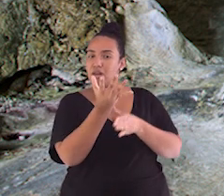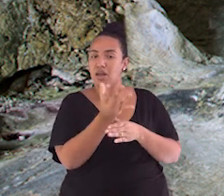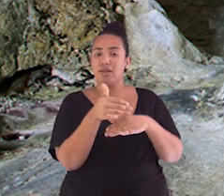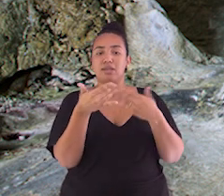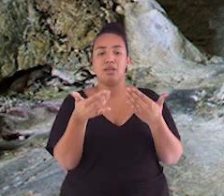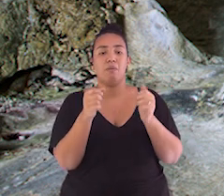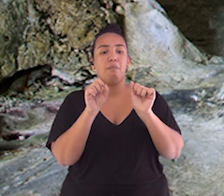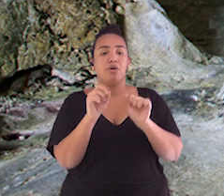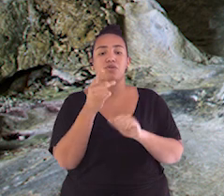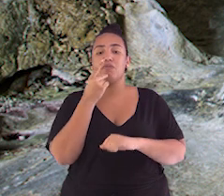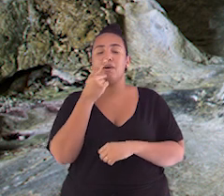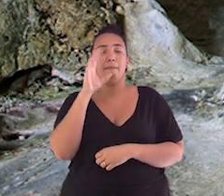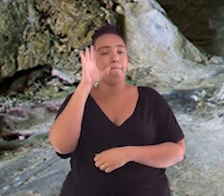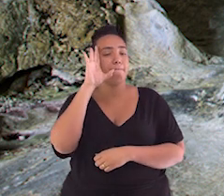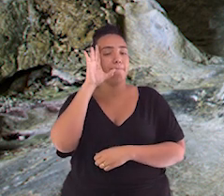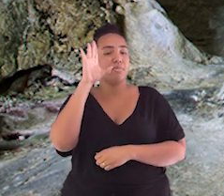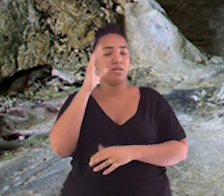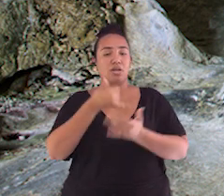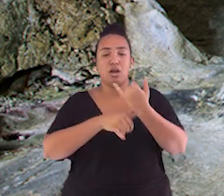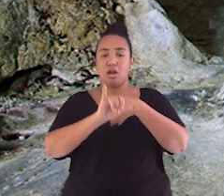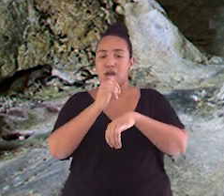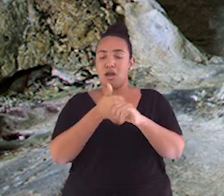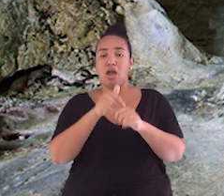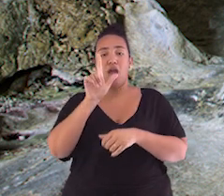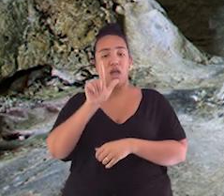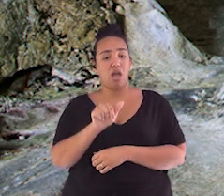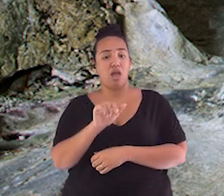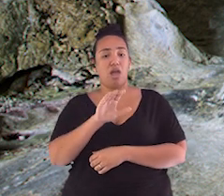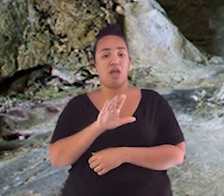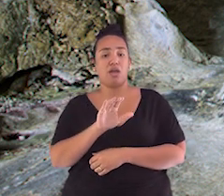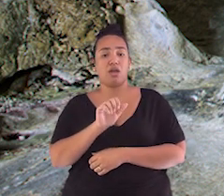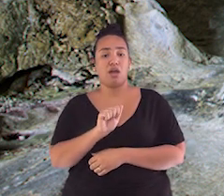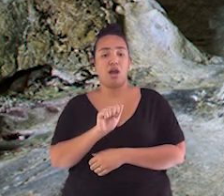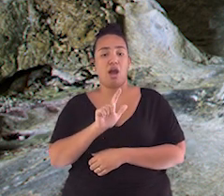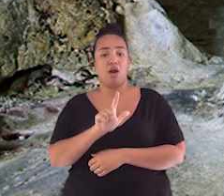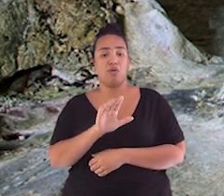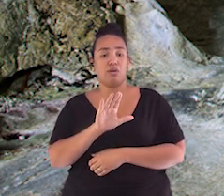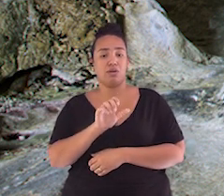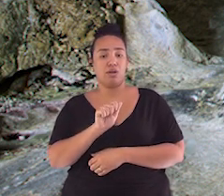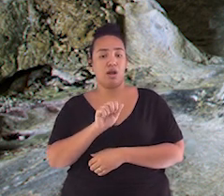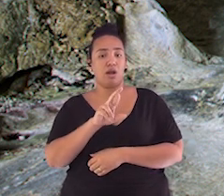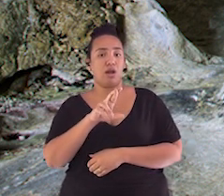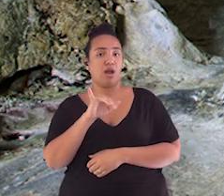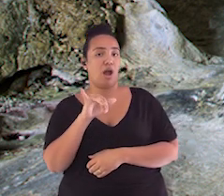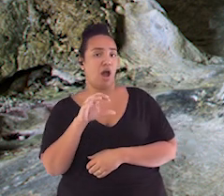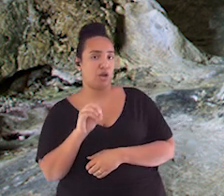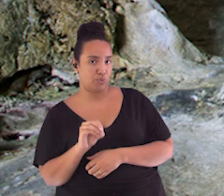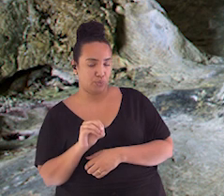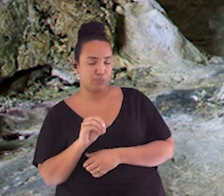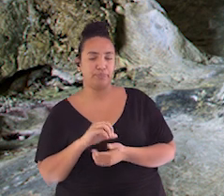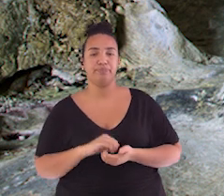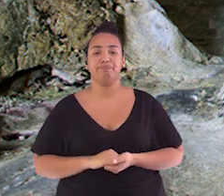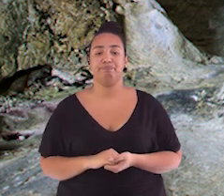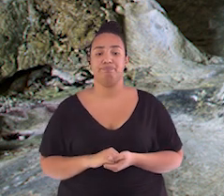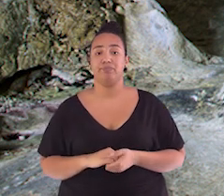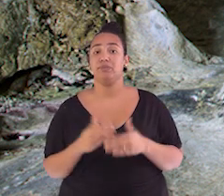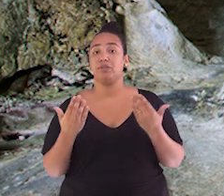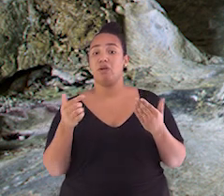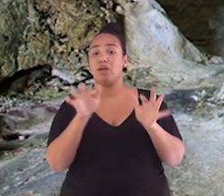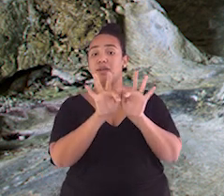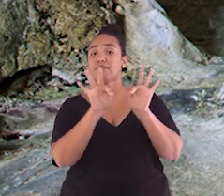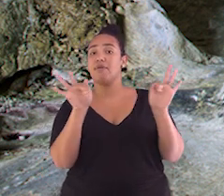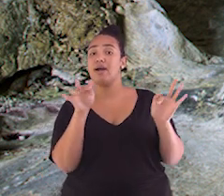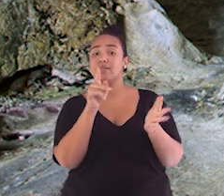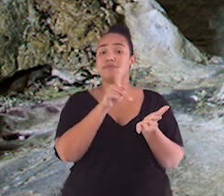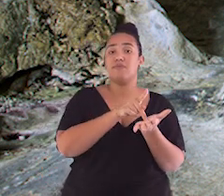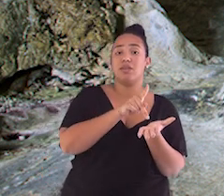o principal mineral que favorece a formação das cavernas é as rochas calcárias. Essa afirmação,